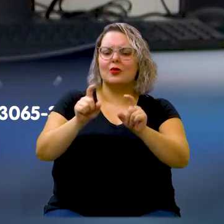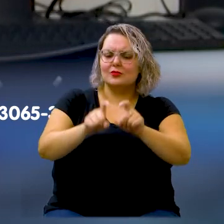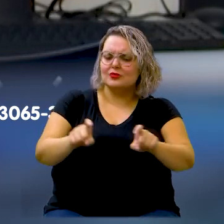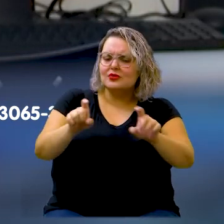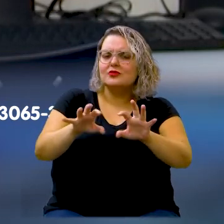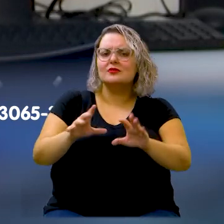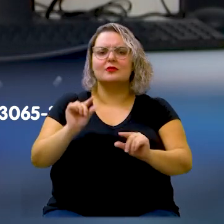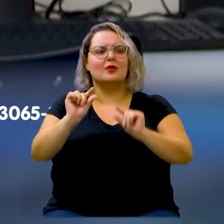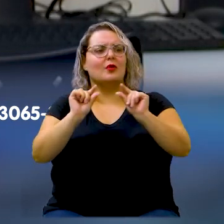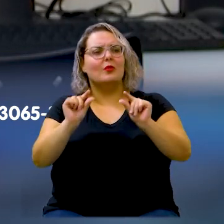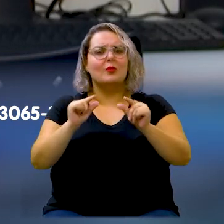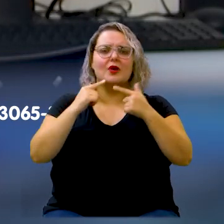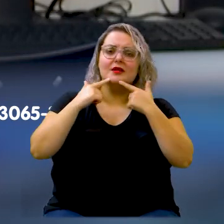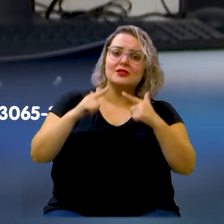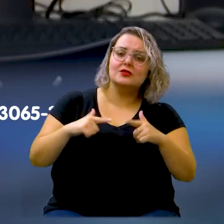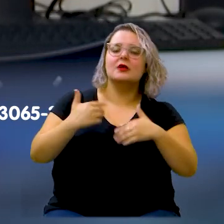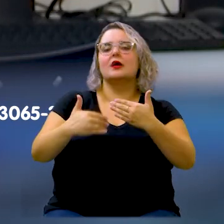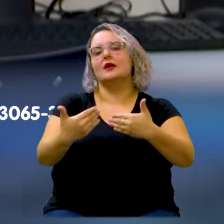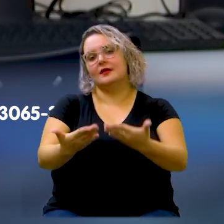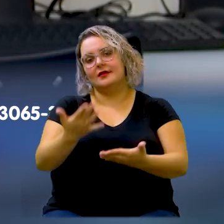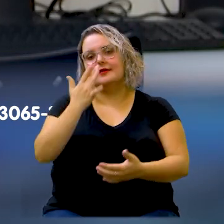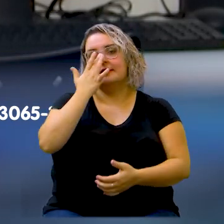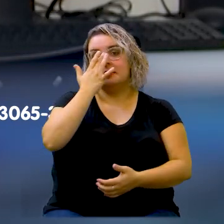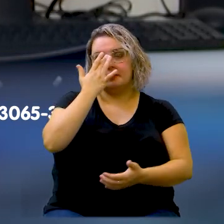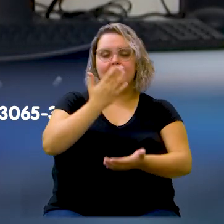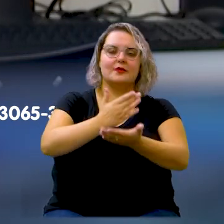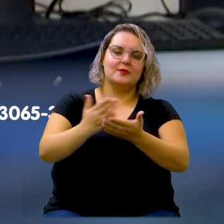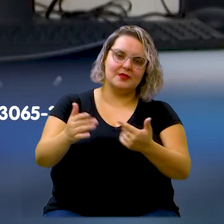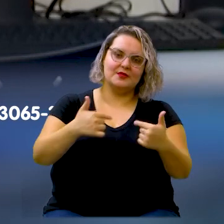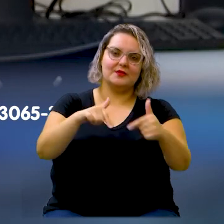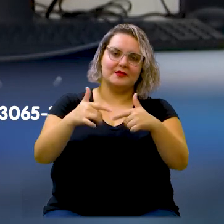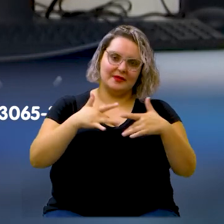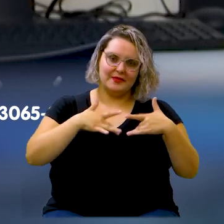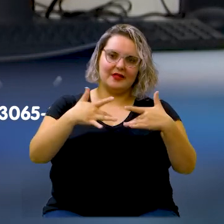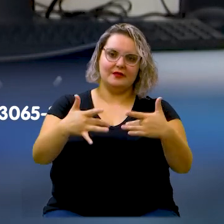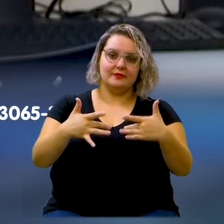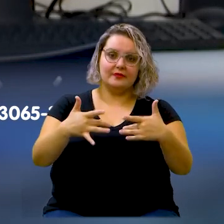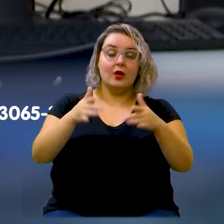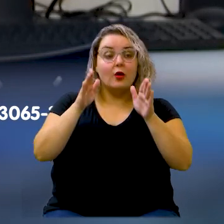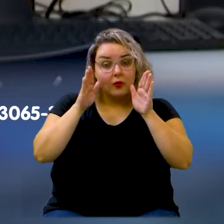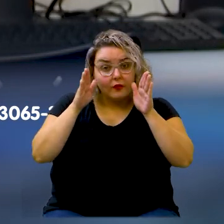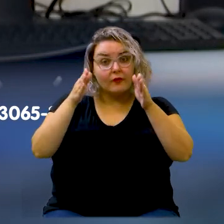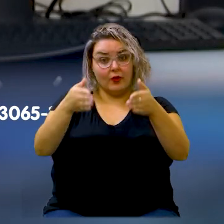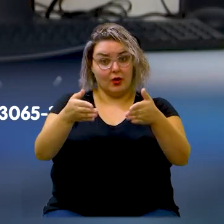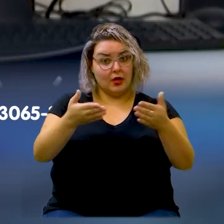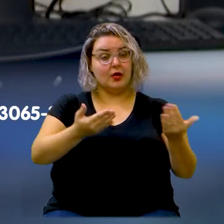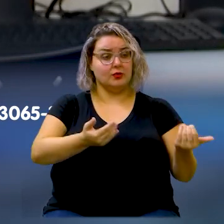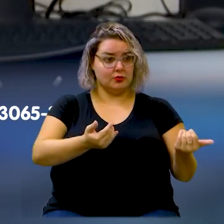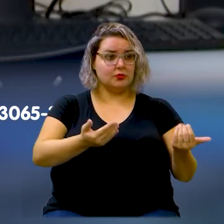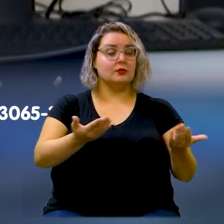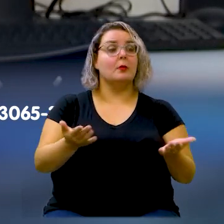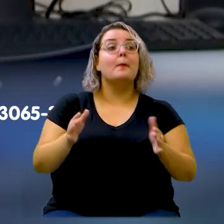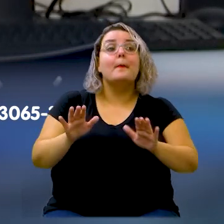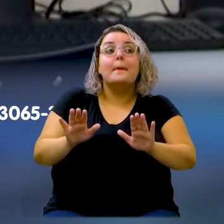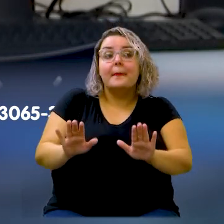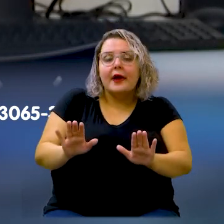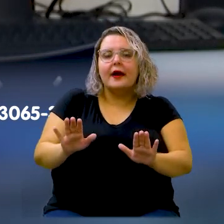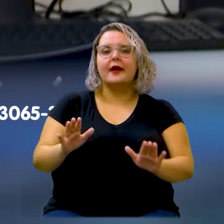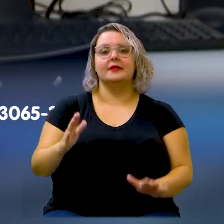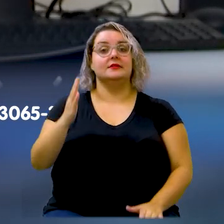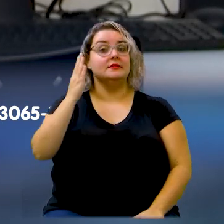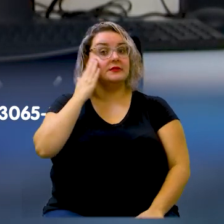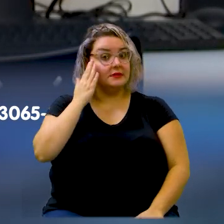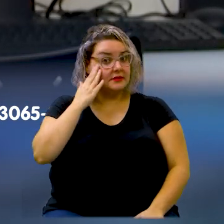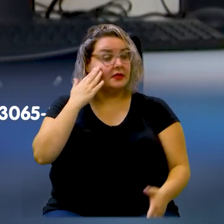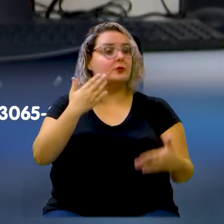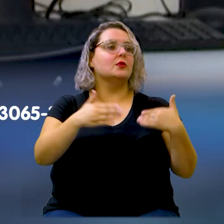de línguas, né? E a partir disso começou um trabalho voluntário, focado no jovem. Mas a gente entendeu ao longo